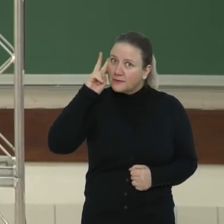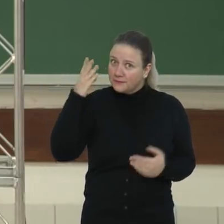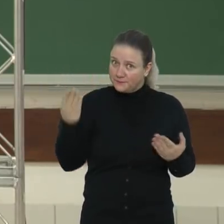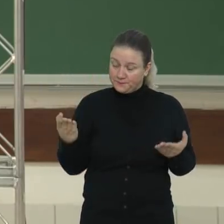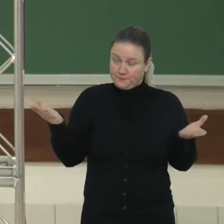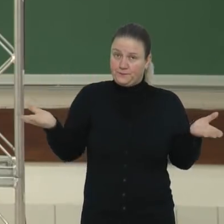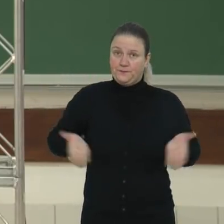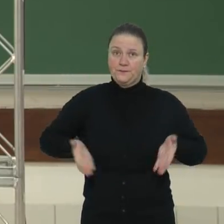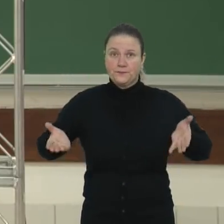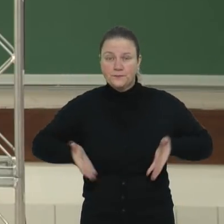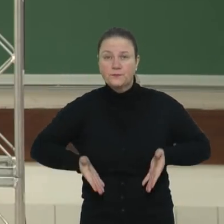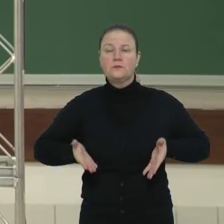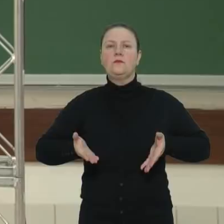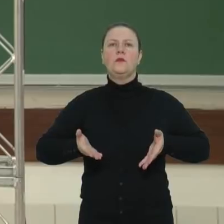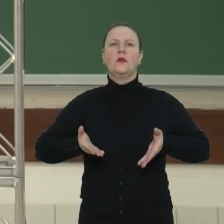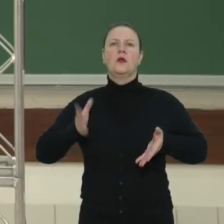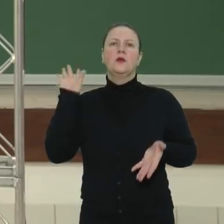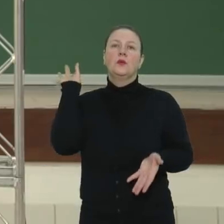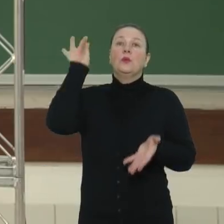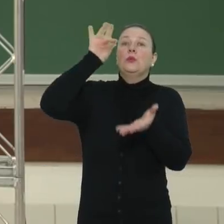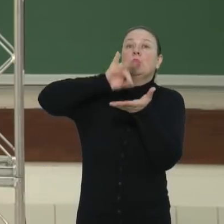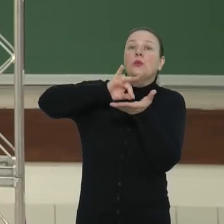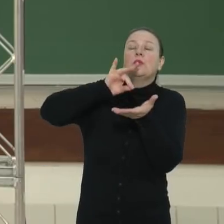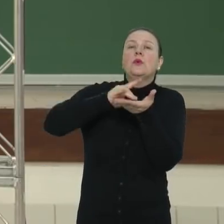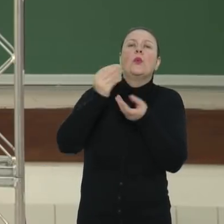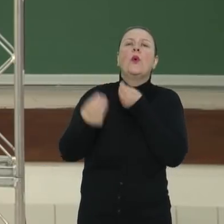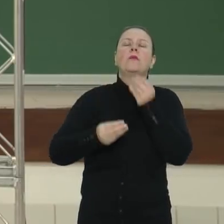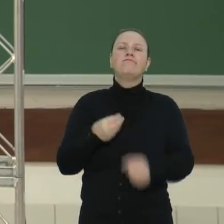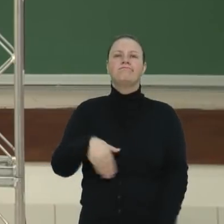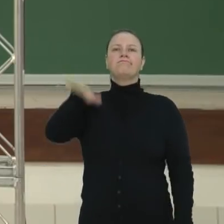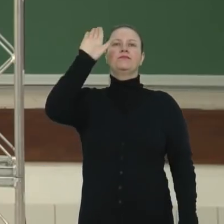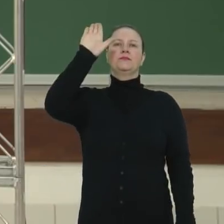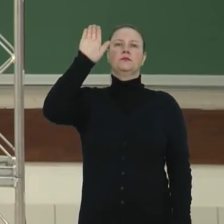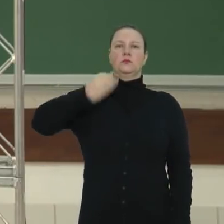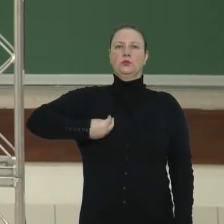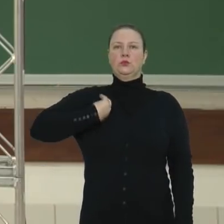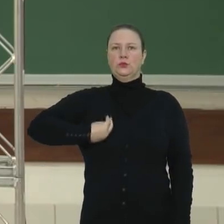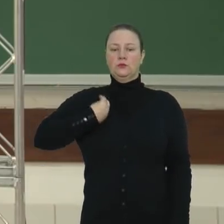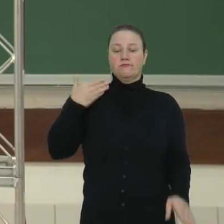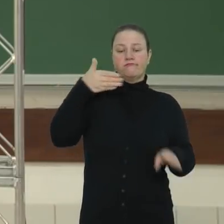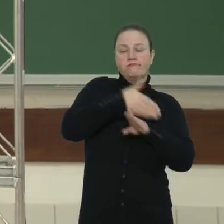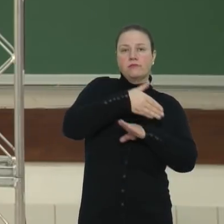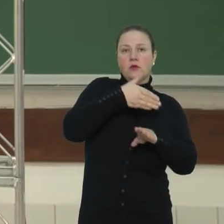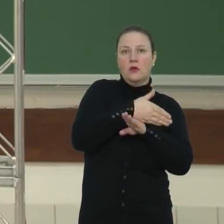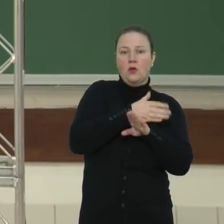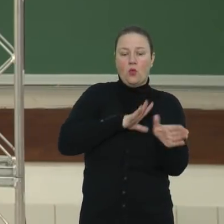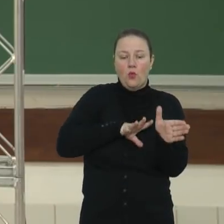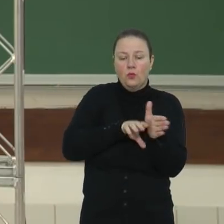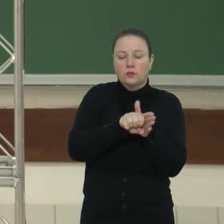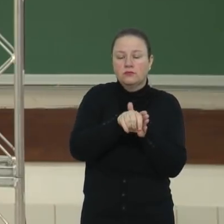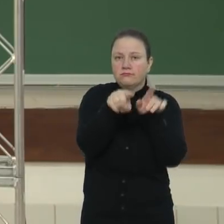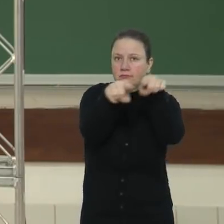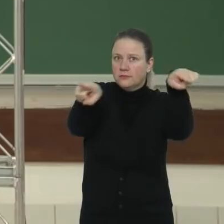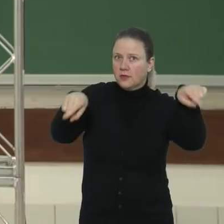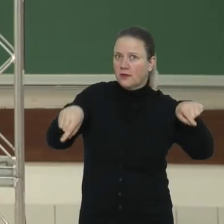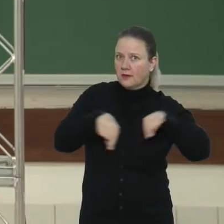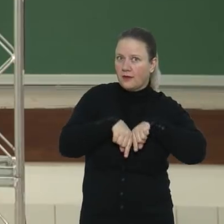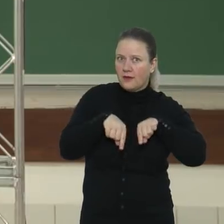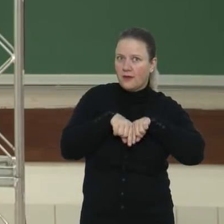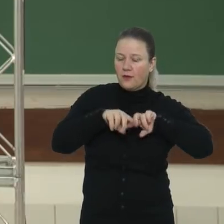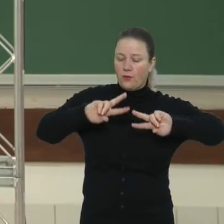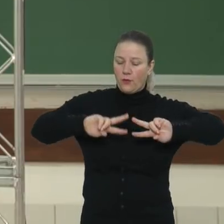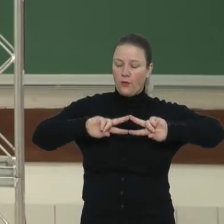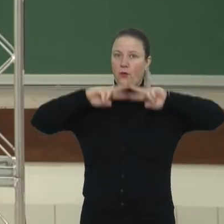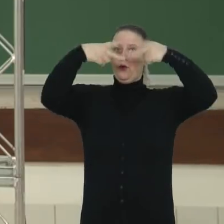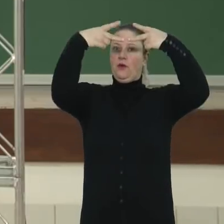agora, como que está confirmada a presença de vocês? Com acesso ao Classroom, né? E clicando lá no link número